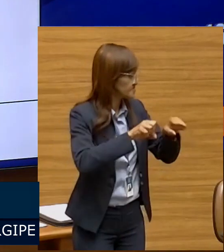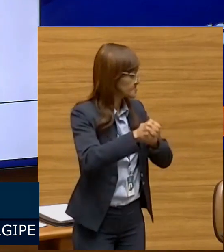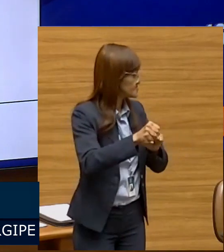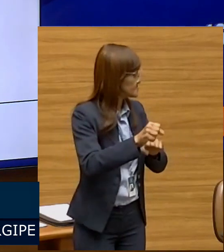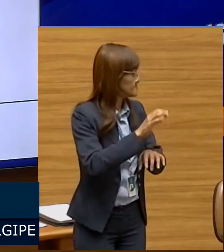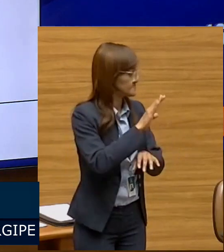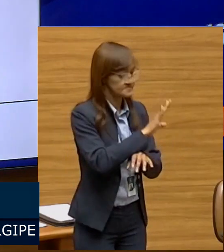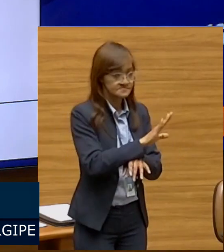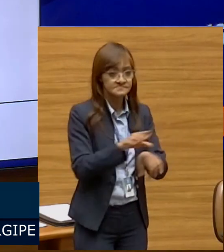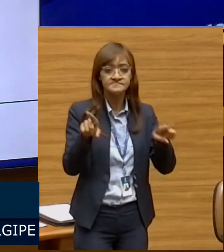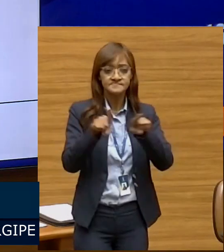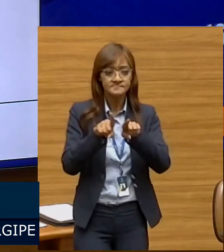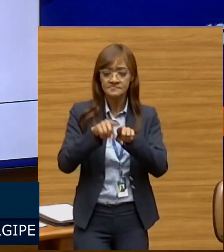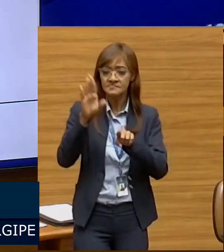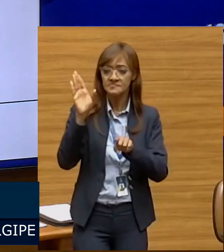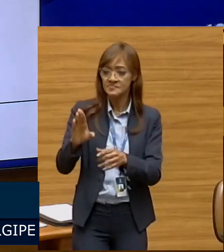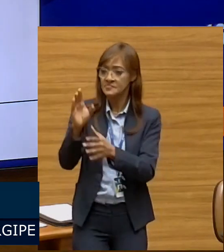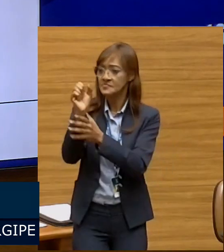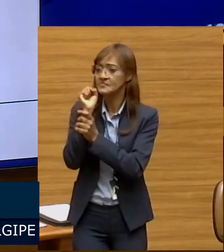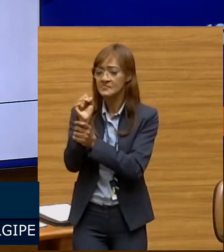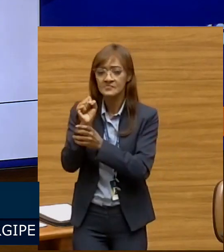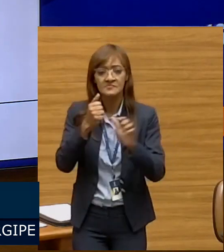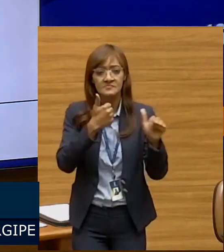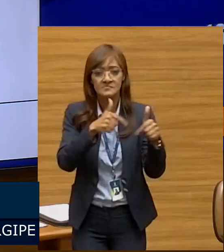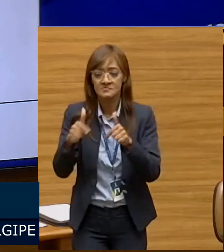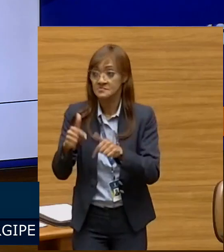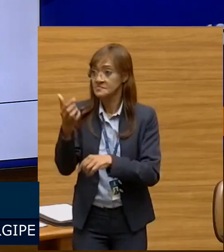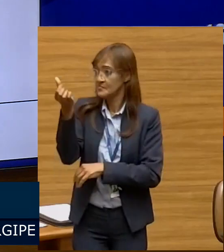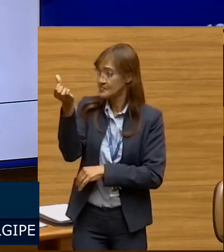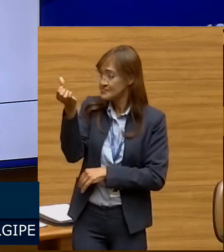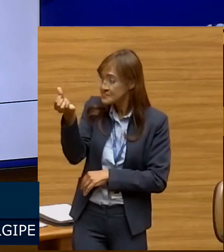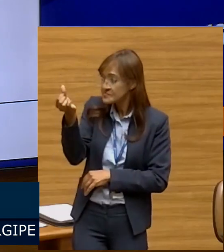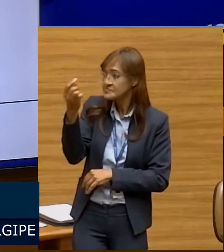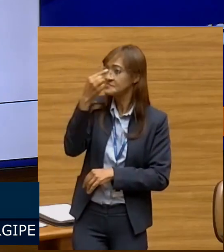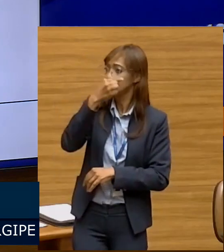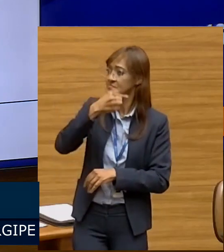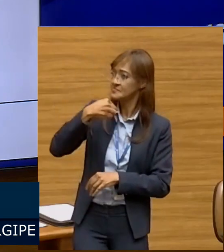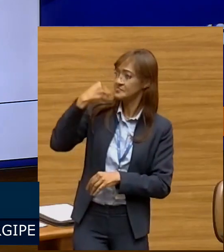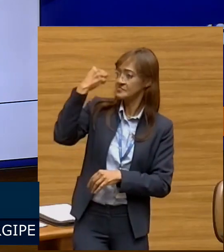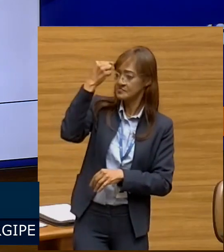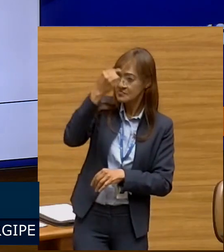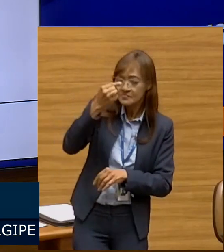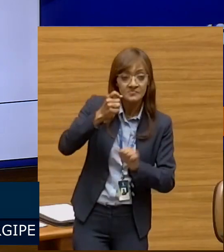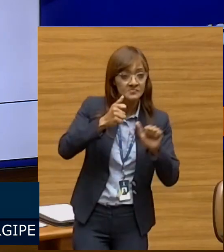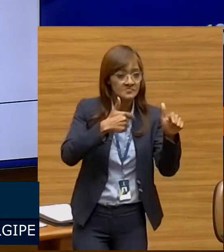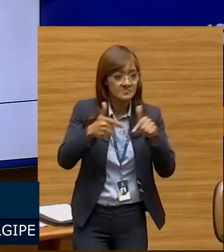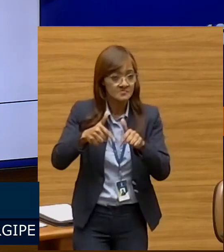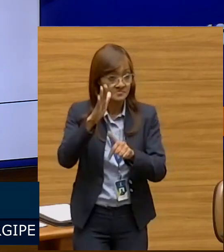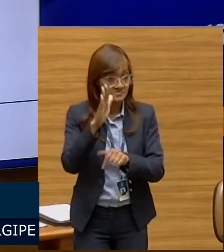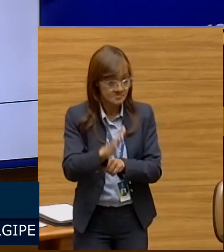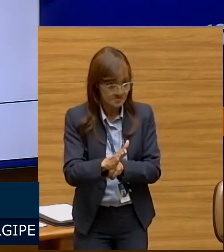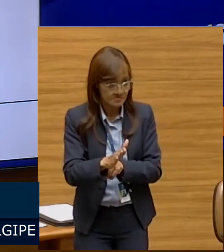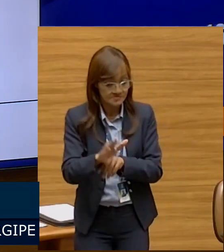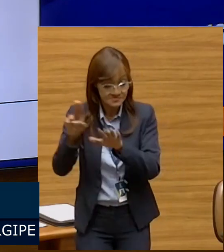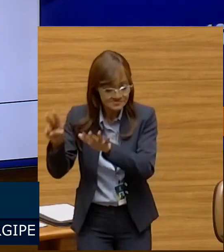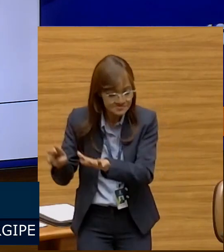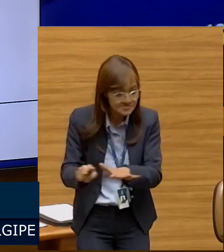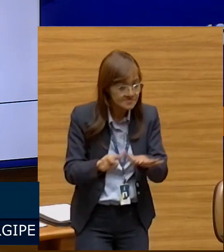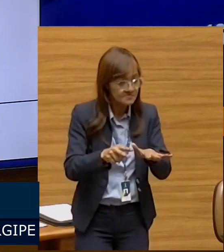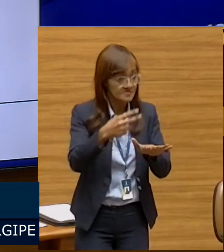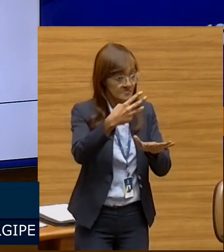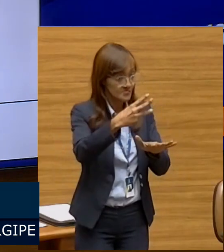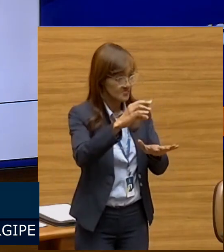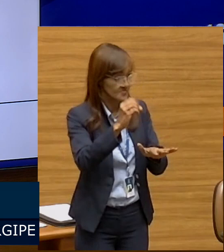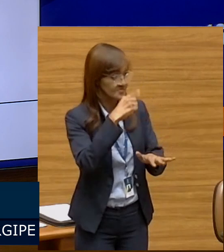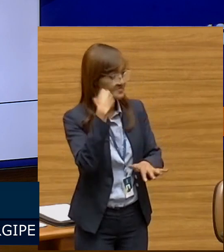E traz também garantias de trabalho. 6 horas de trabalho diário, o que corresponde a 30 horas de trabalho semanais. Porque